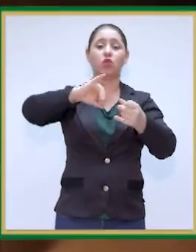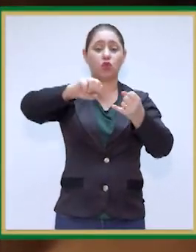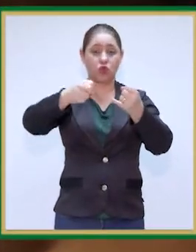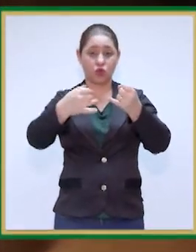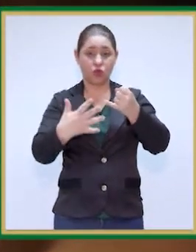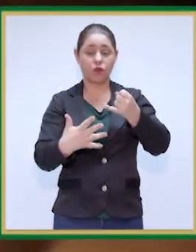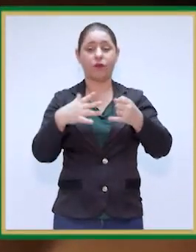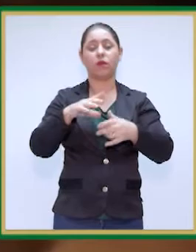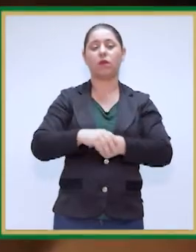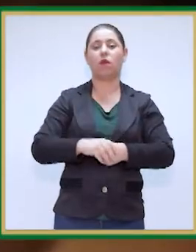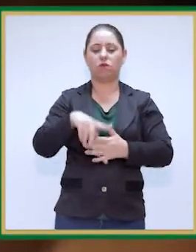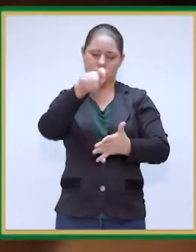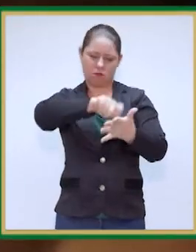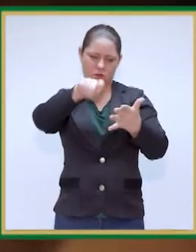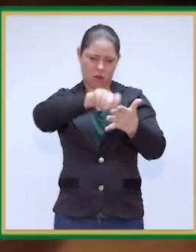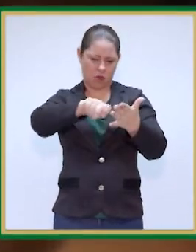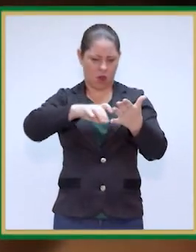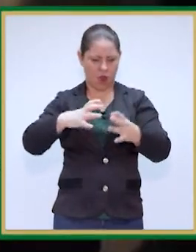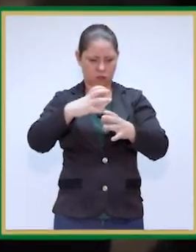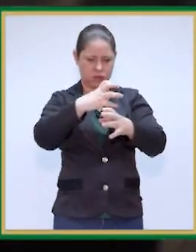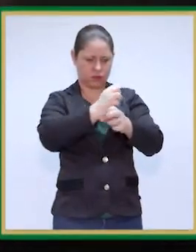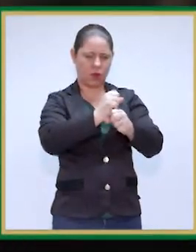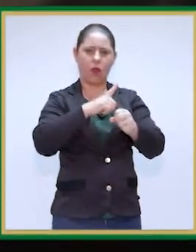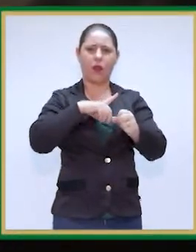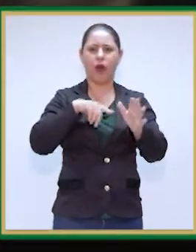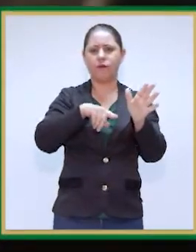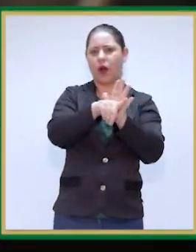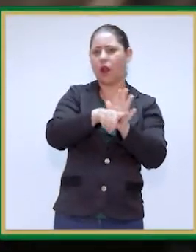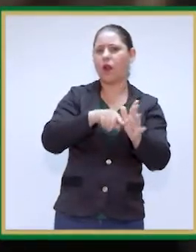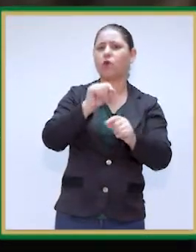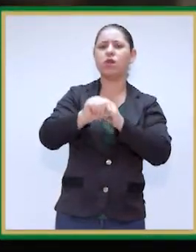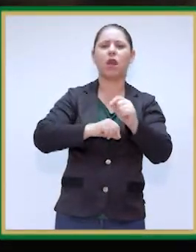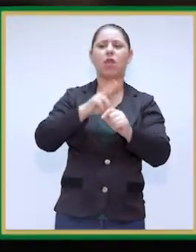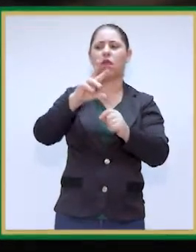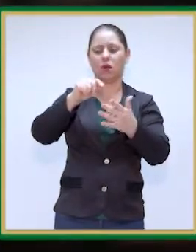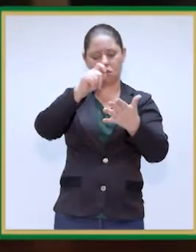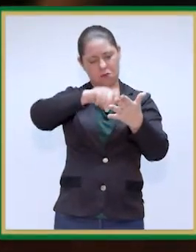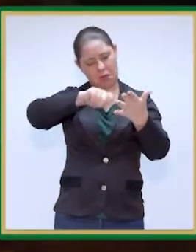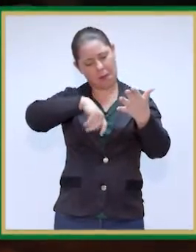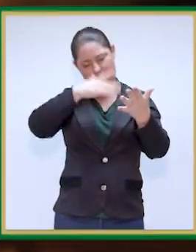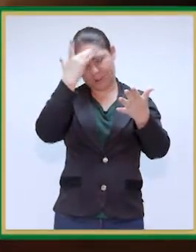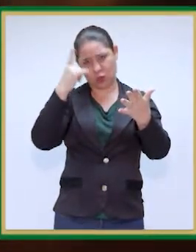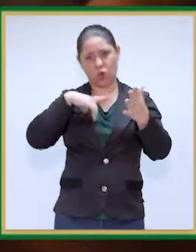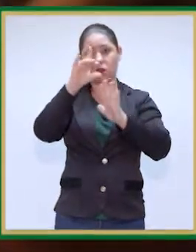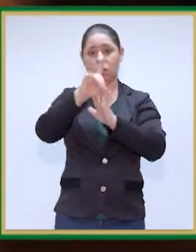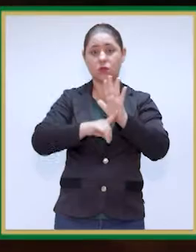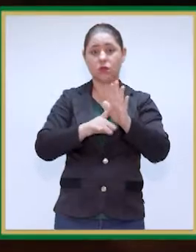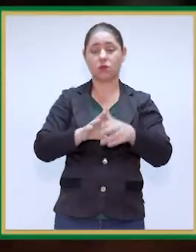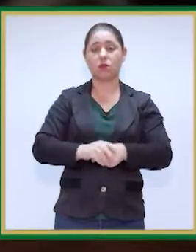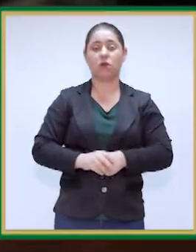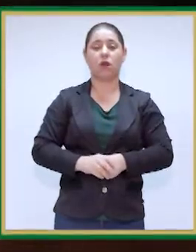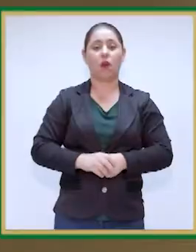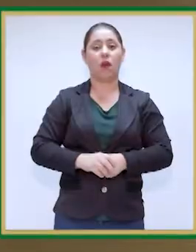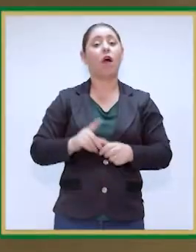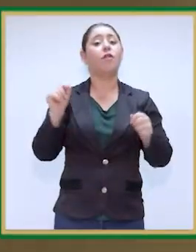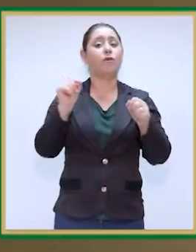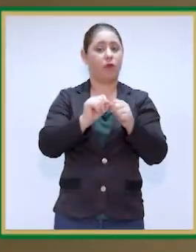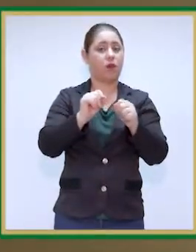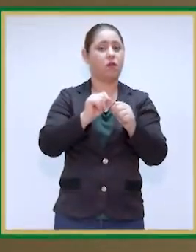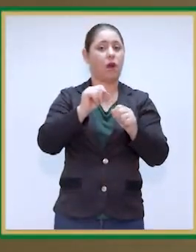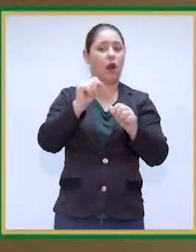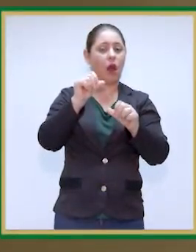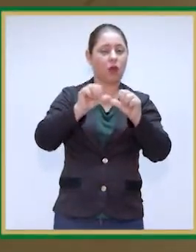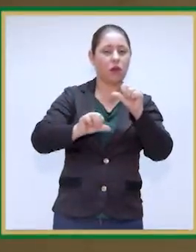justificação, vou pedir a correção de um cálculo, vou pedir algo que ainda não foi postulado e aquela pessoa já tem direito, uma vez feita